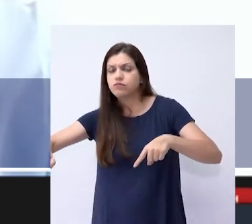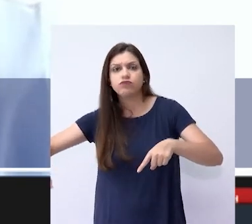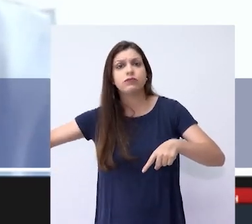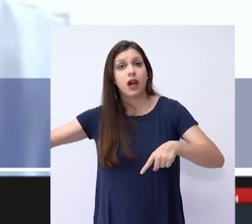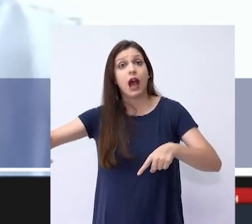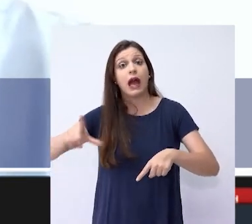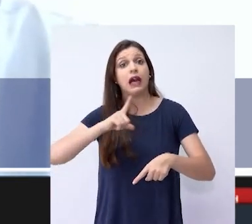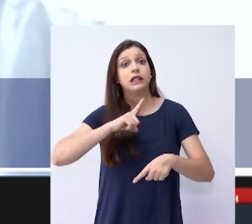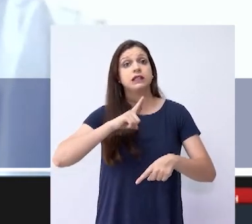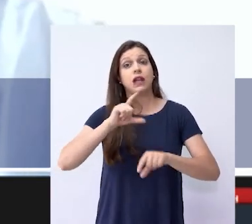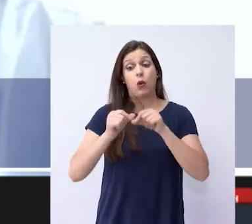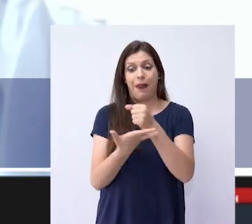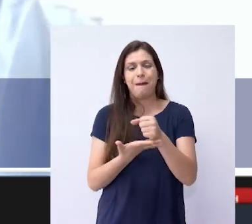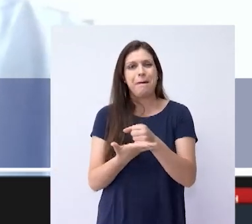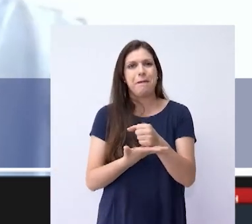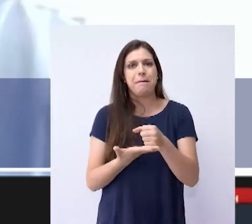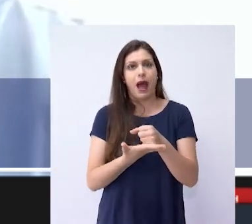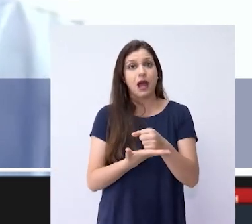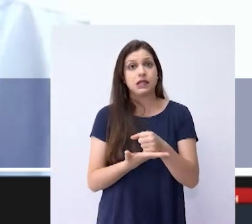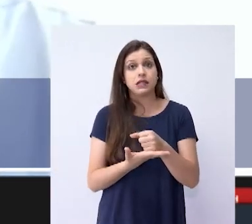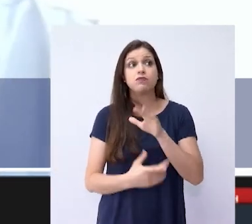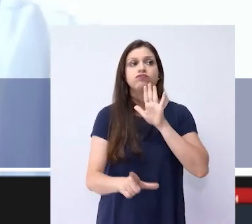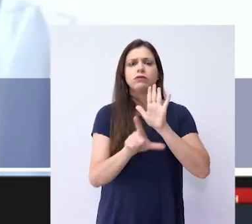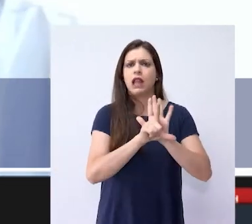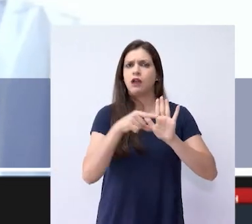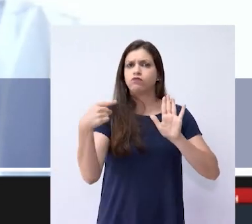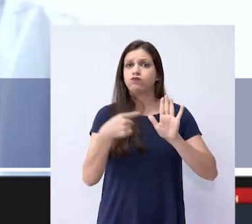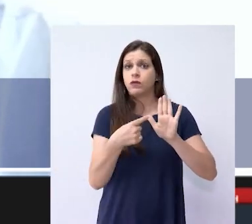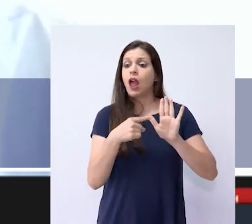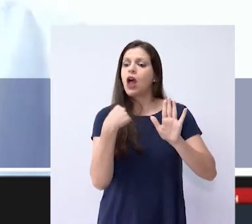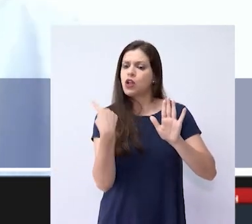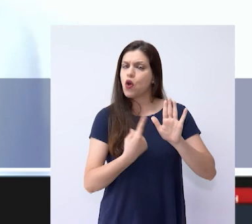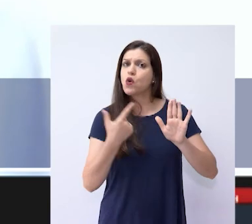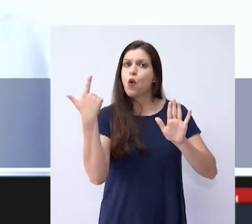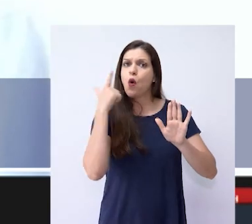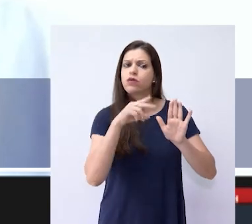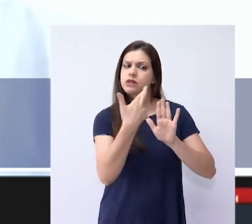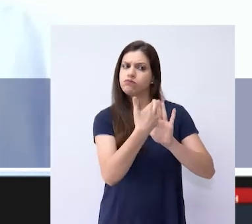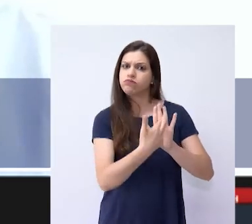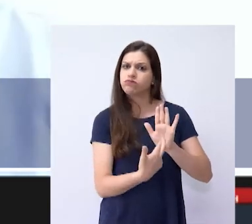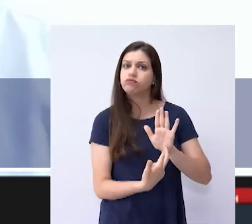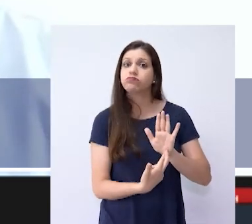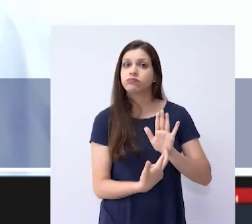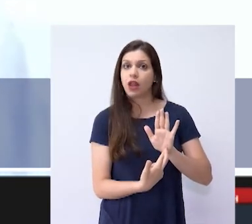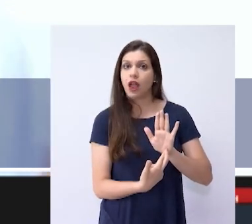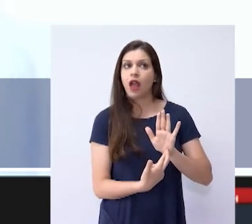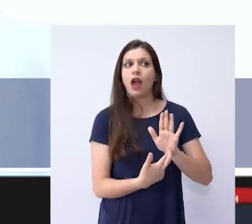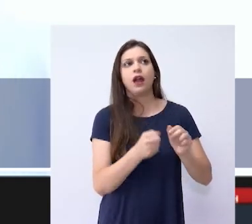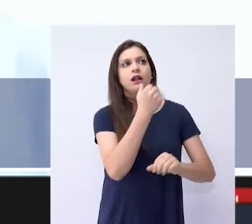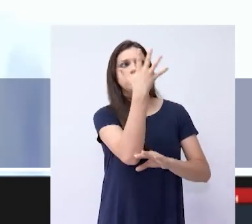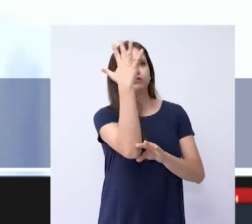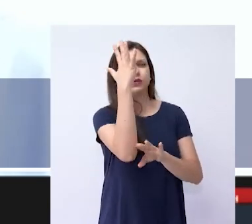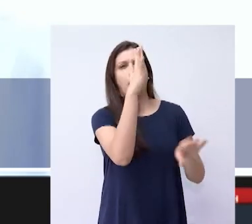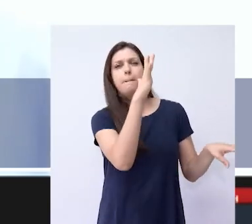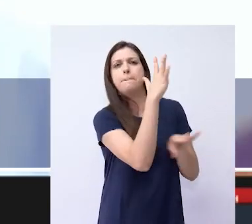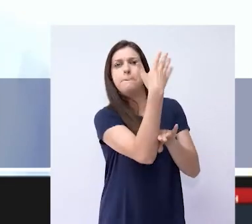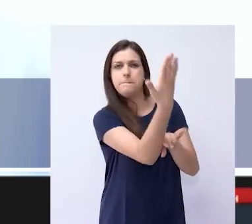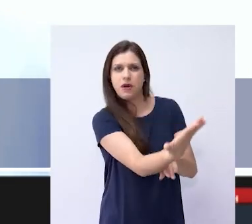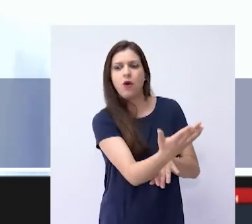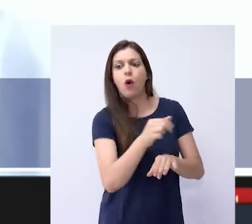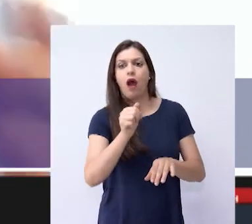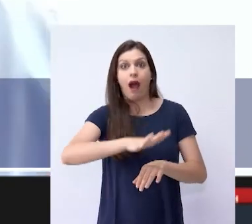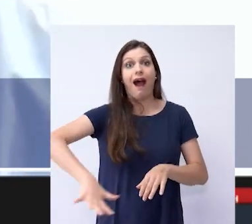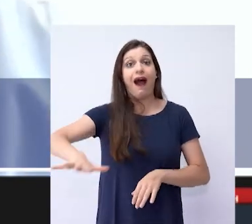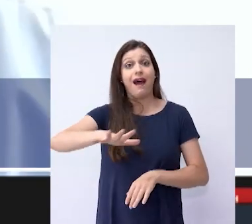foi ele que deu os elementos suficientes e a base legal para que a gente pudesse fazer restrições em termos de